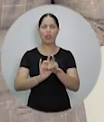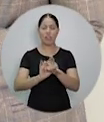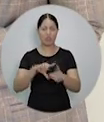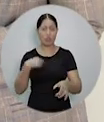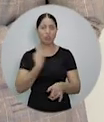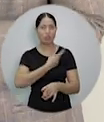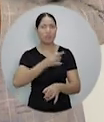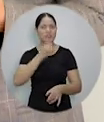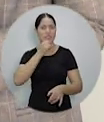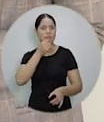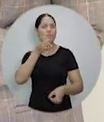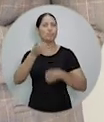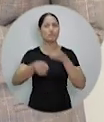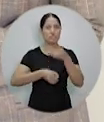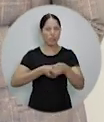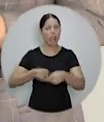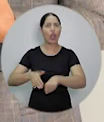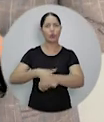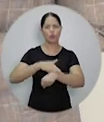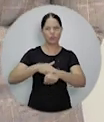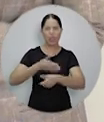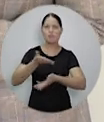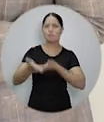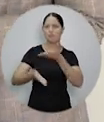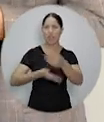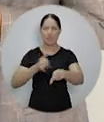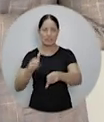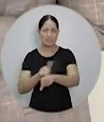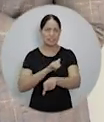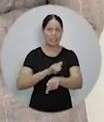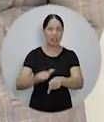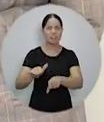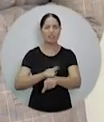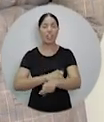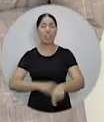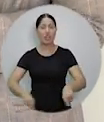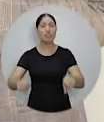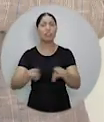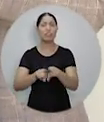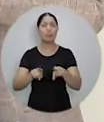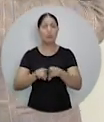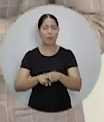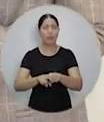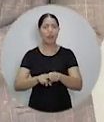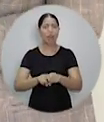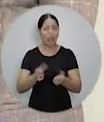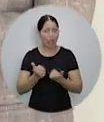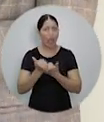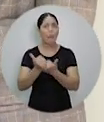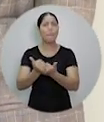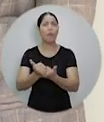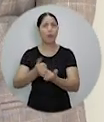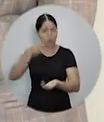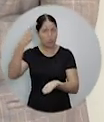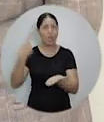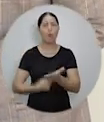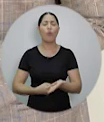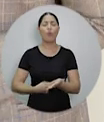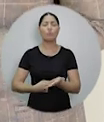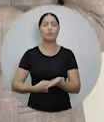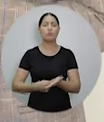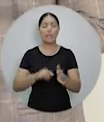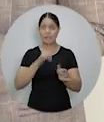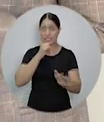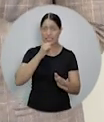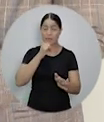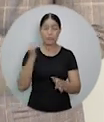esse exemplo aqui de diálogo, de conversa, de negociações, de manutenção de acordos feitos, né? Ou